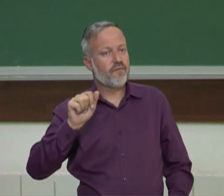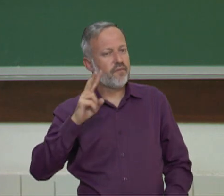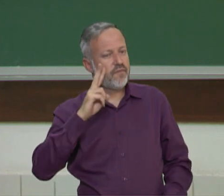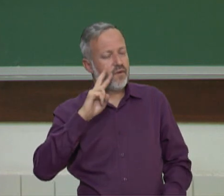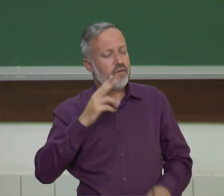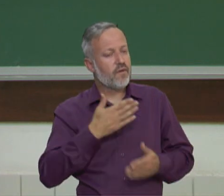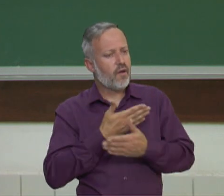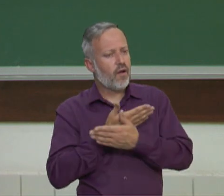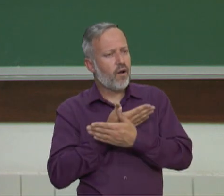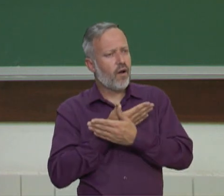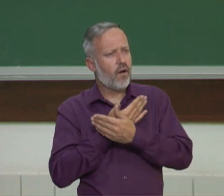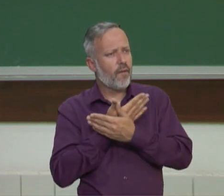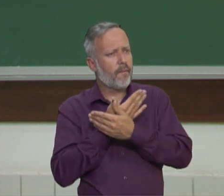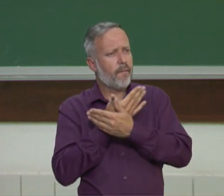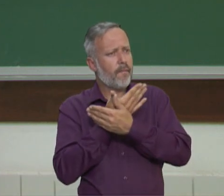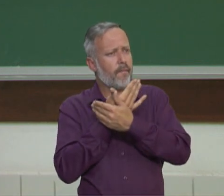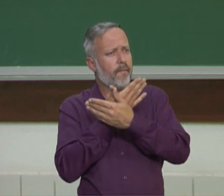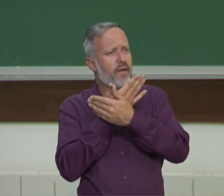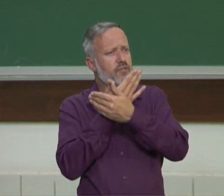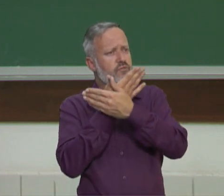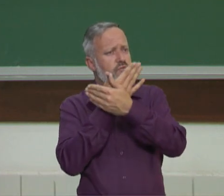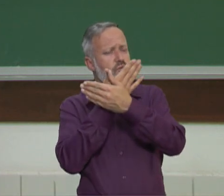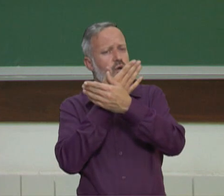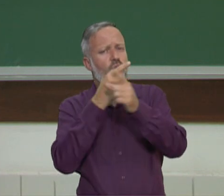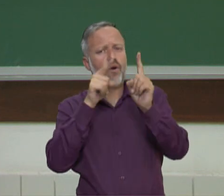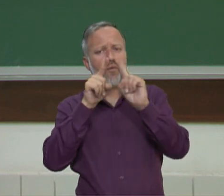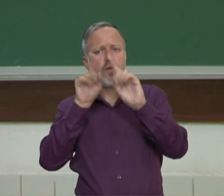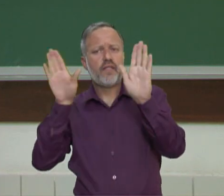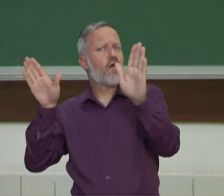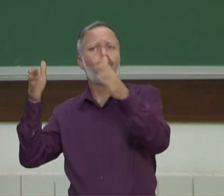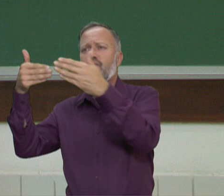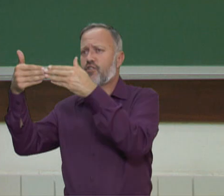tinha fechado a janela.